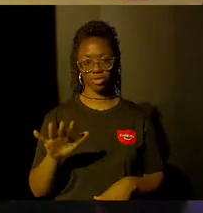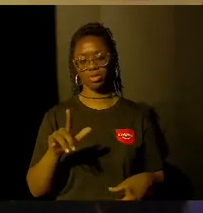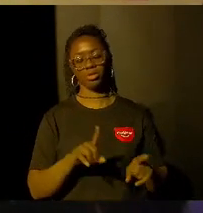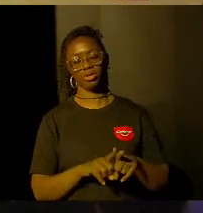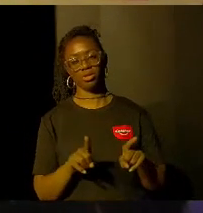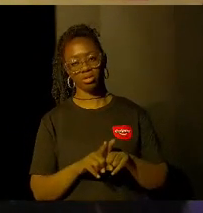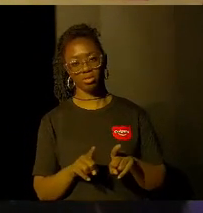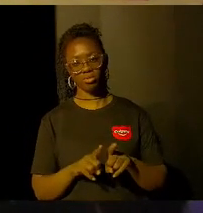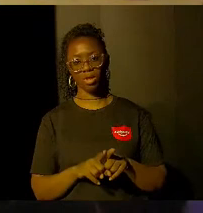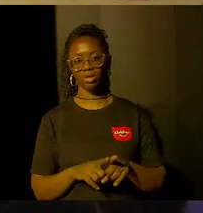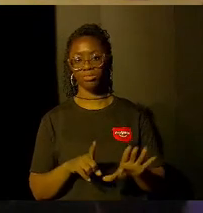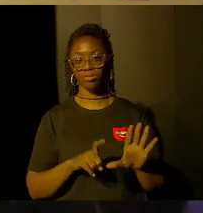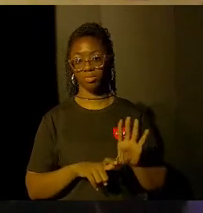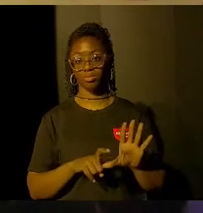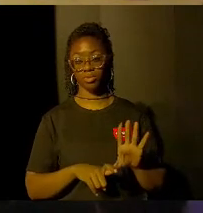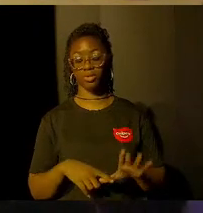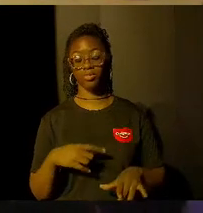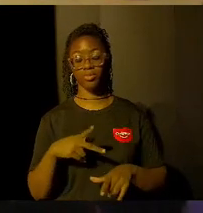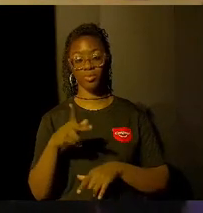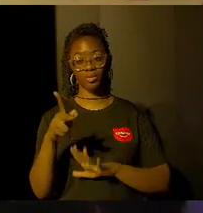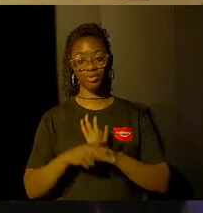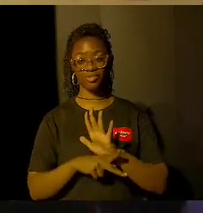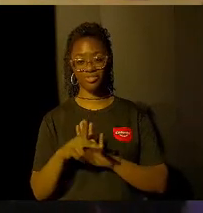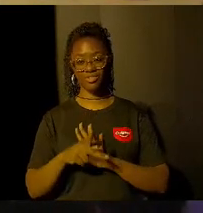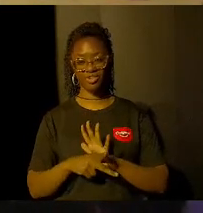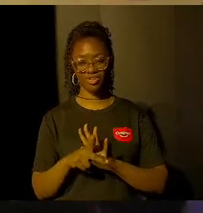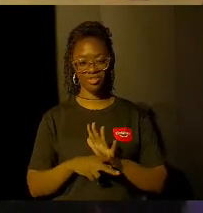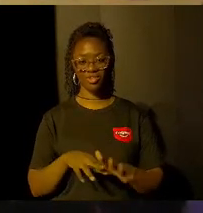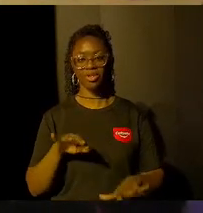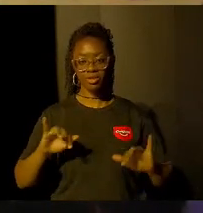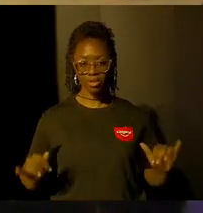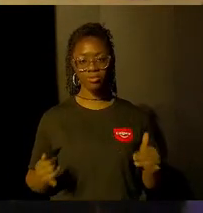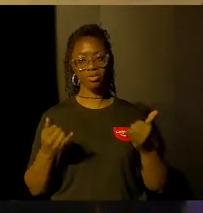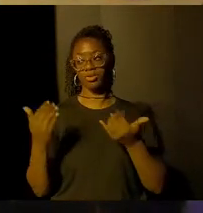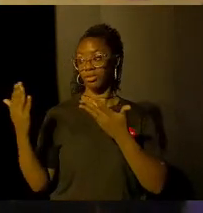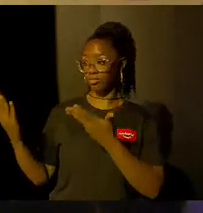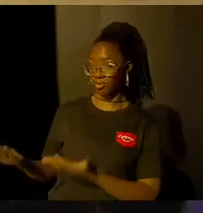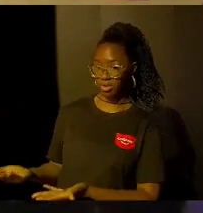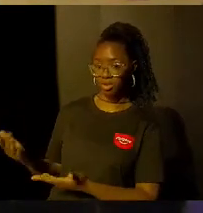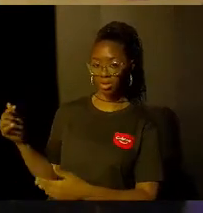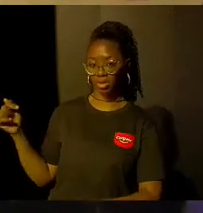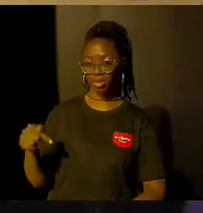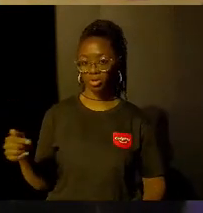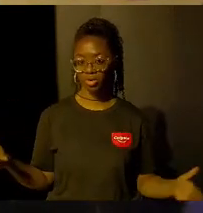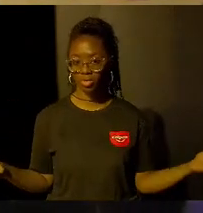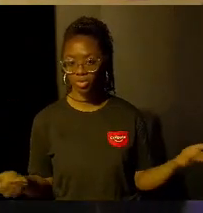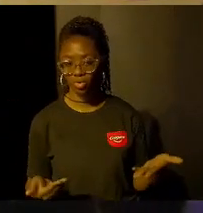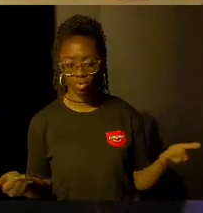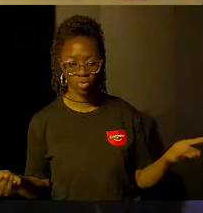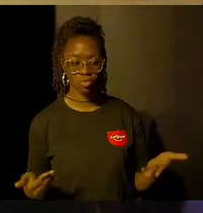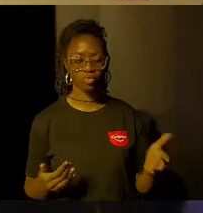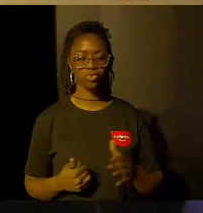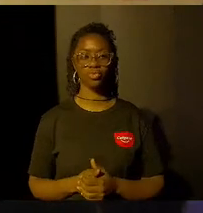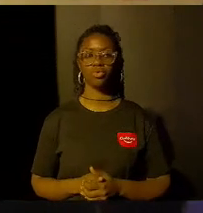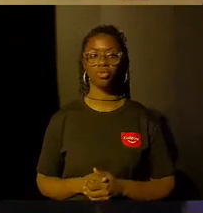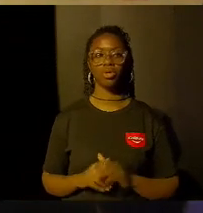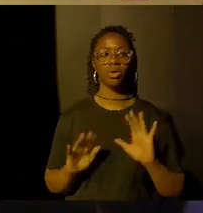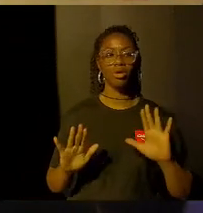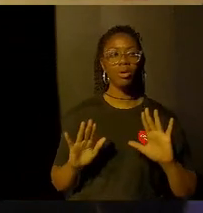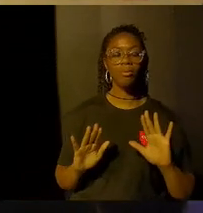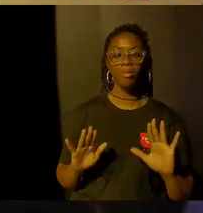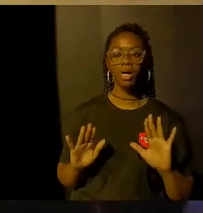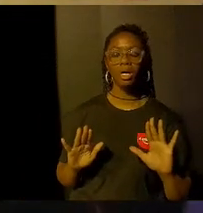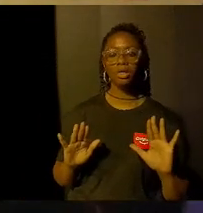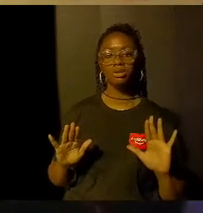Colonial da gente não não se conversar mais Então vamos aproveitar que você tá aqui E aí eu queria que você falasse